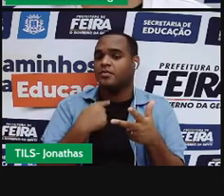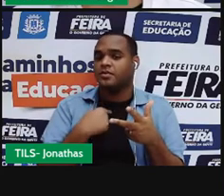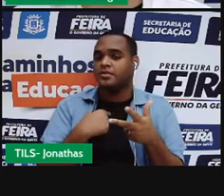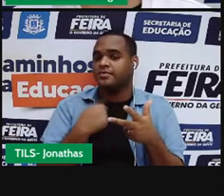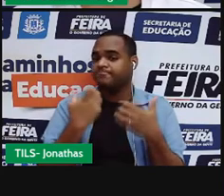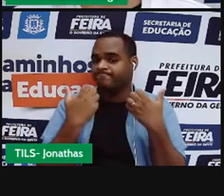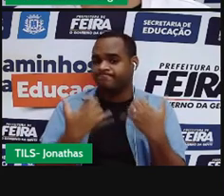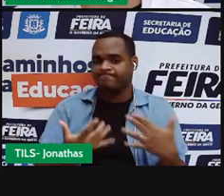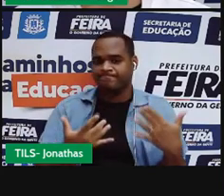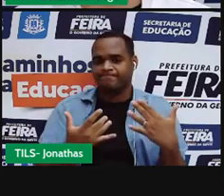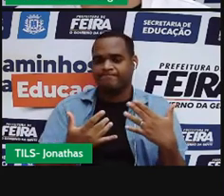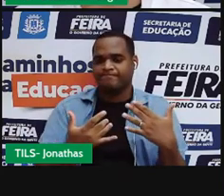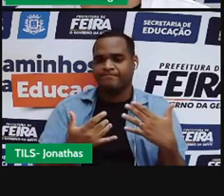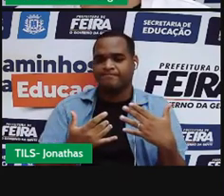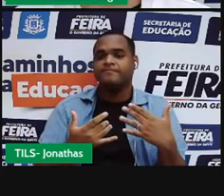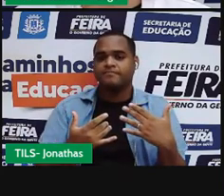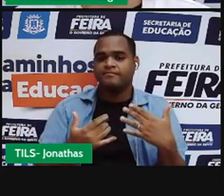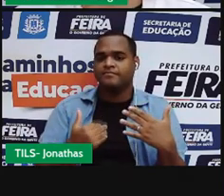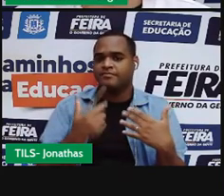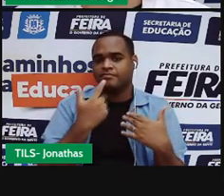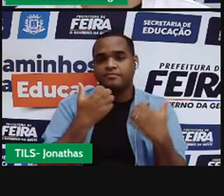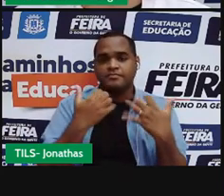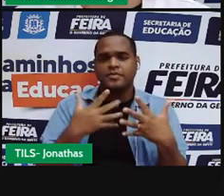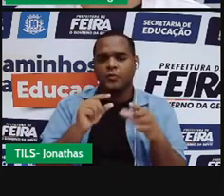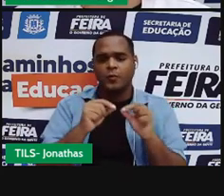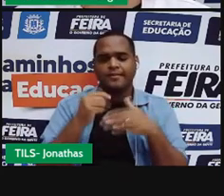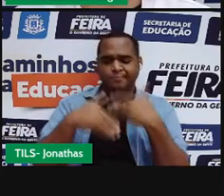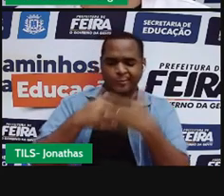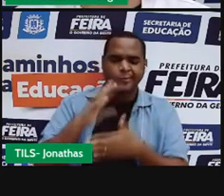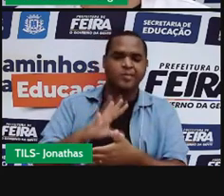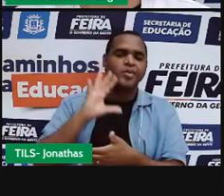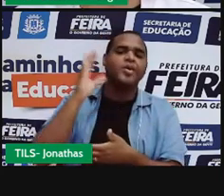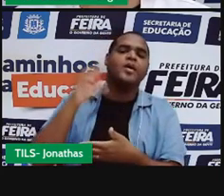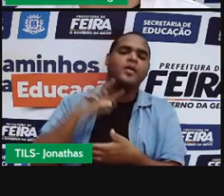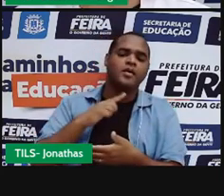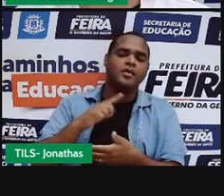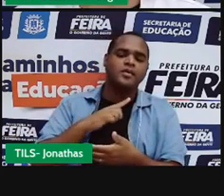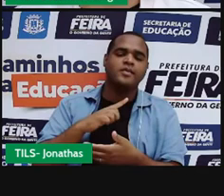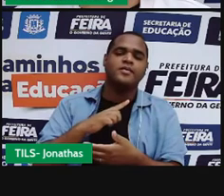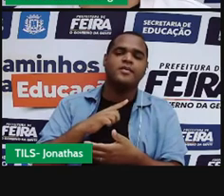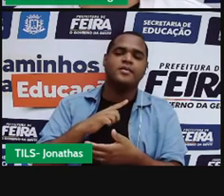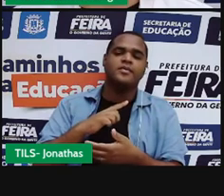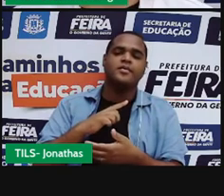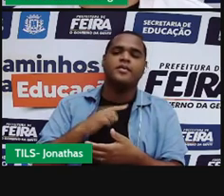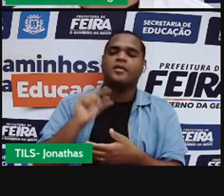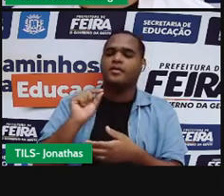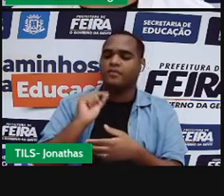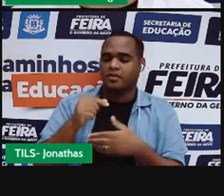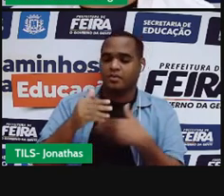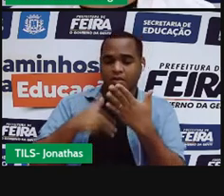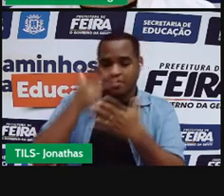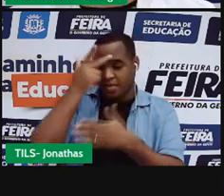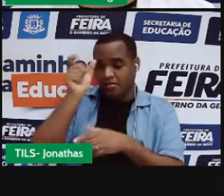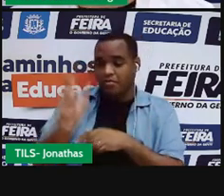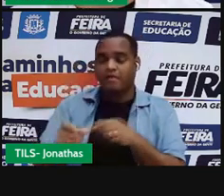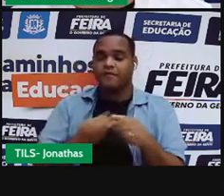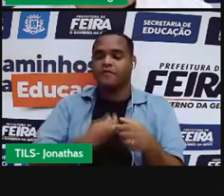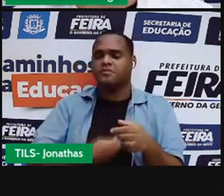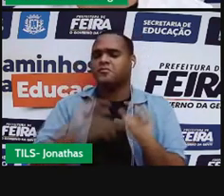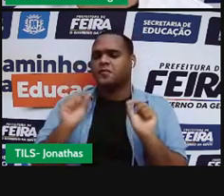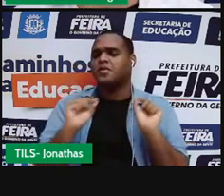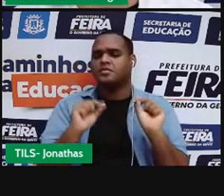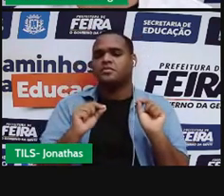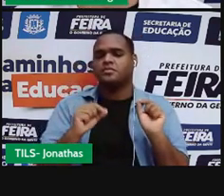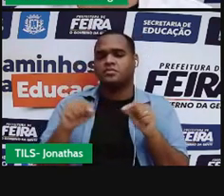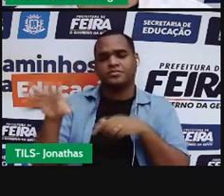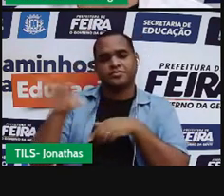coisas, mas quais são as consequências que essa propagação dessas falsas informações podem causar na vida de uma pessoa? Eu trouxe para vocês aqui